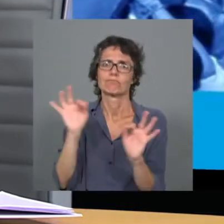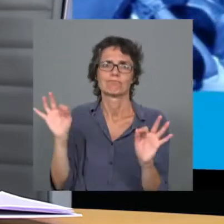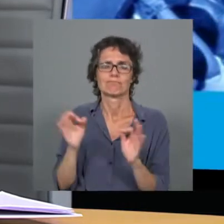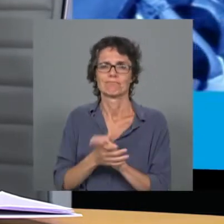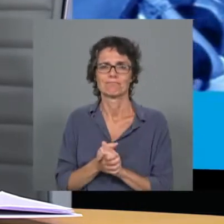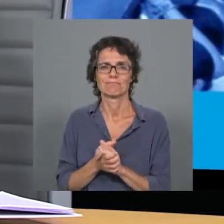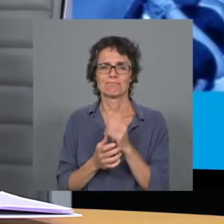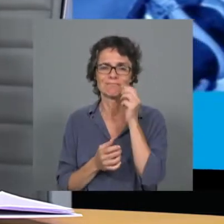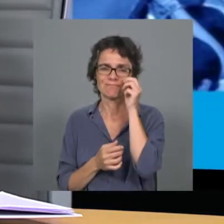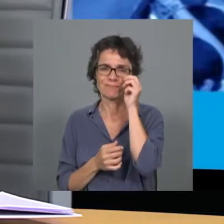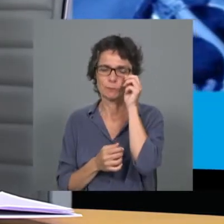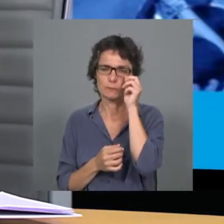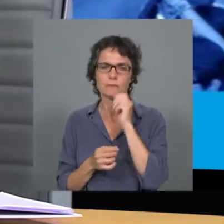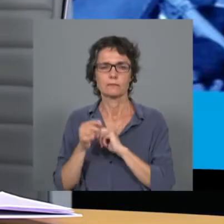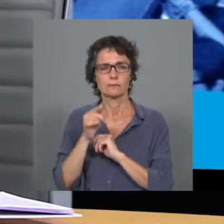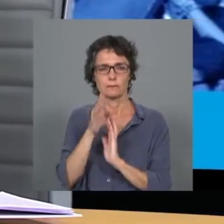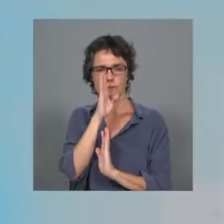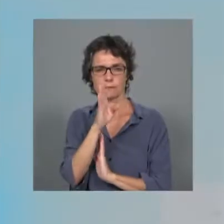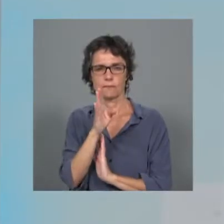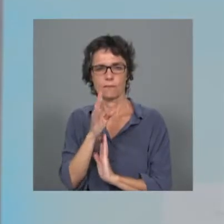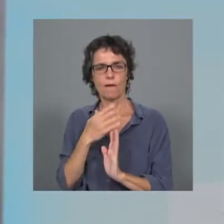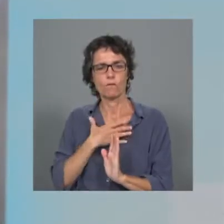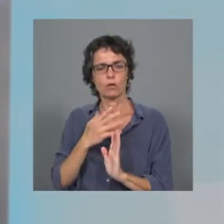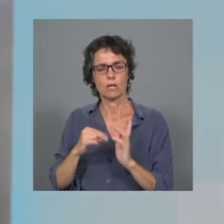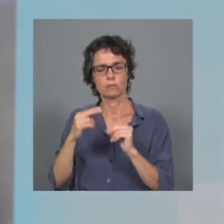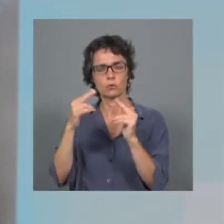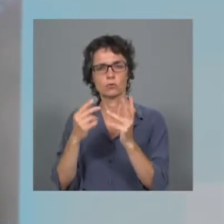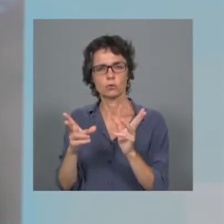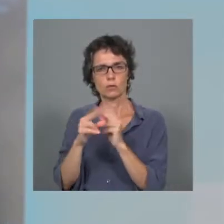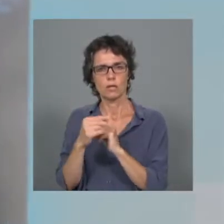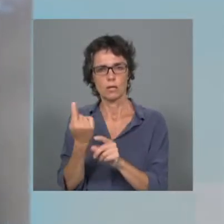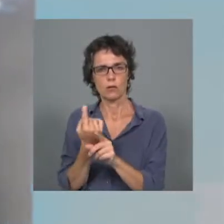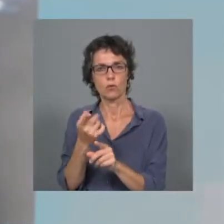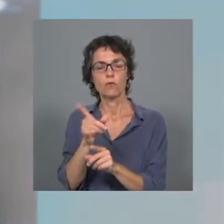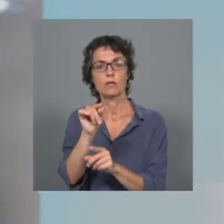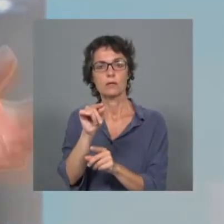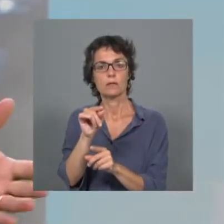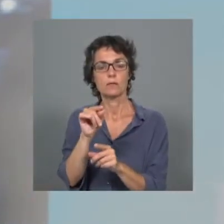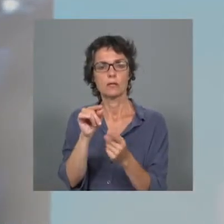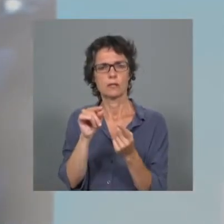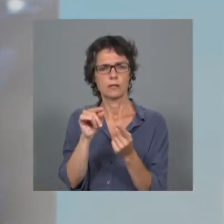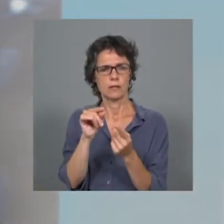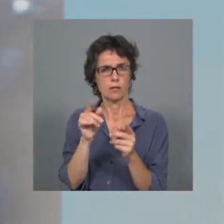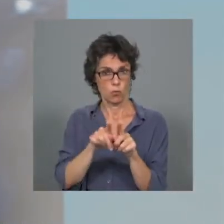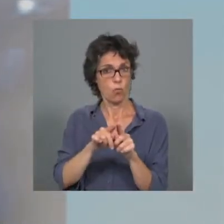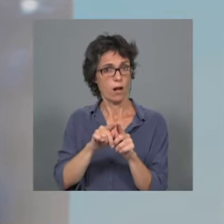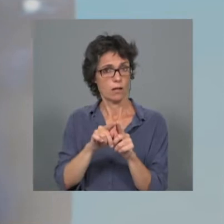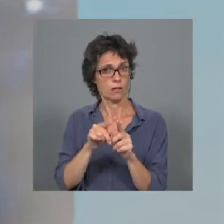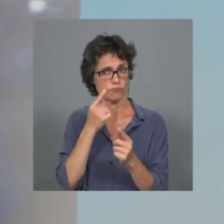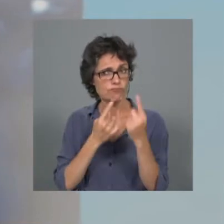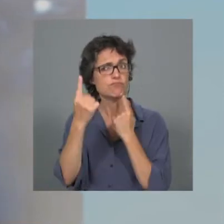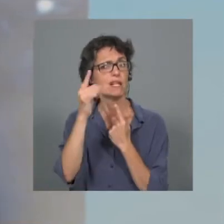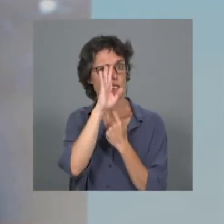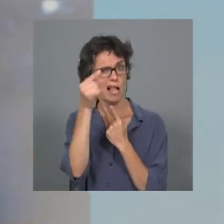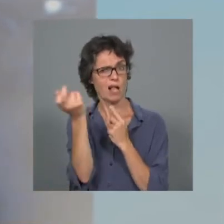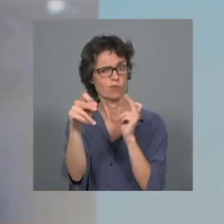uma determinação para construir coisas novas, a mesma determinação podemos encontrá-la para denunciar aquilo que está mal e que é necessário corrigir, como,